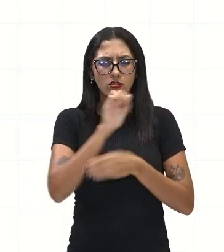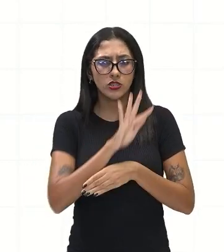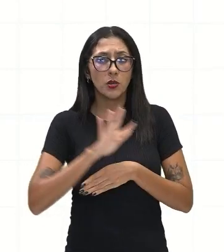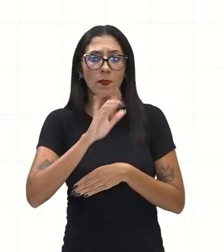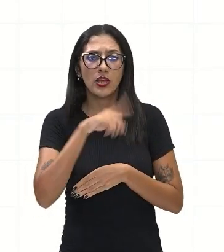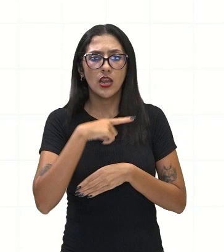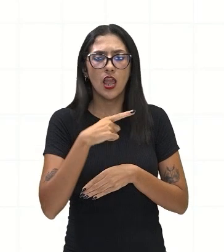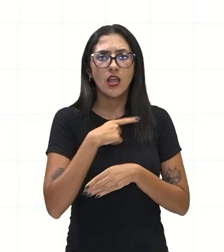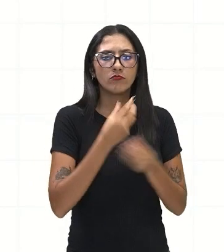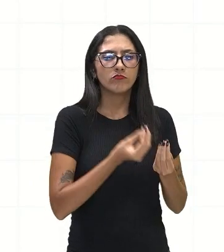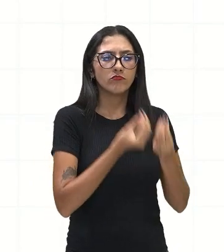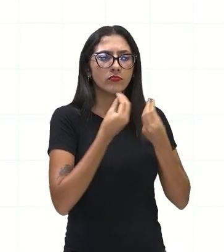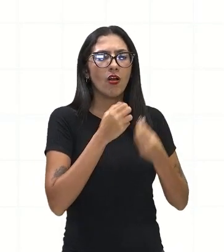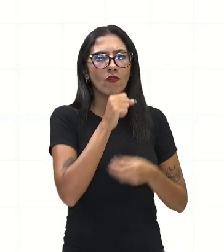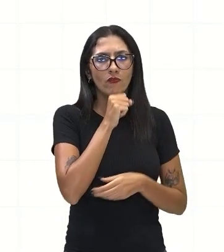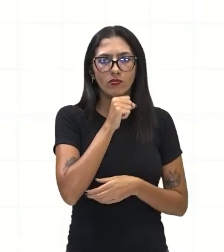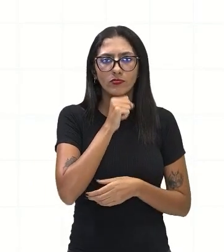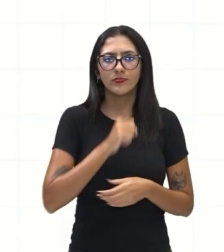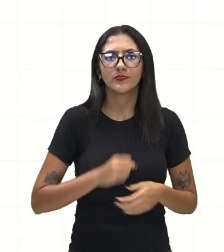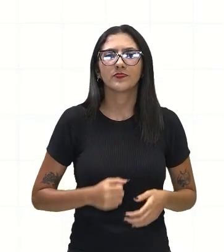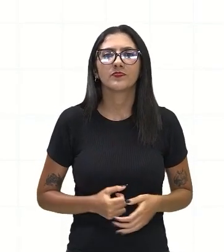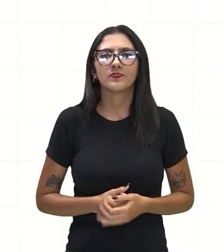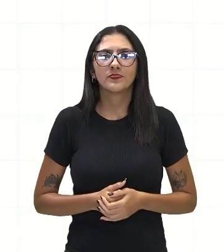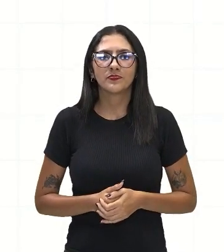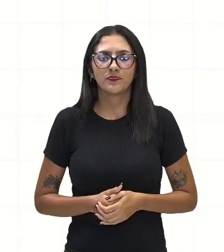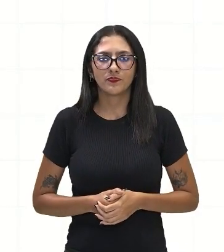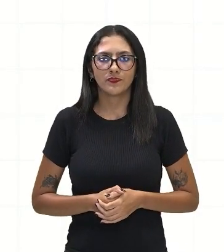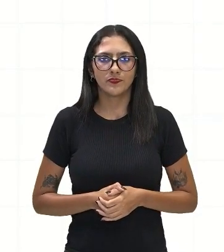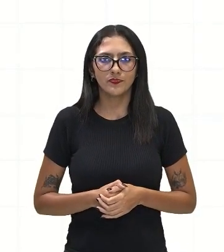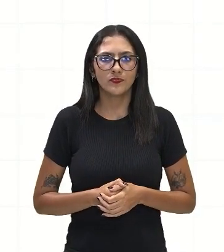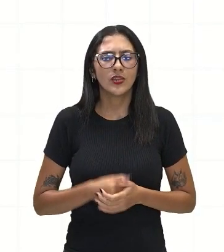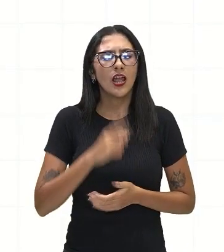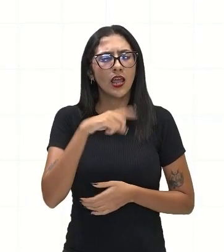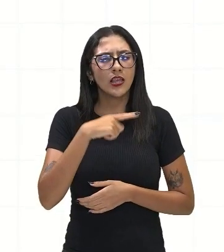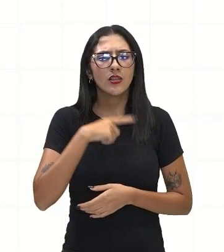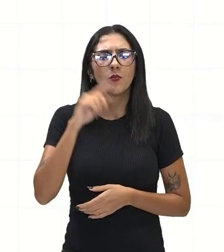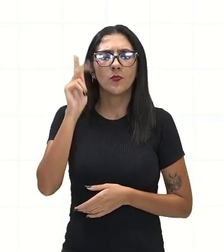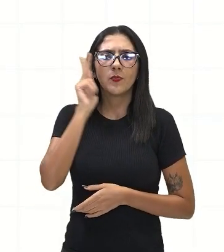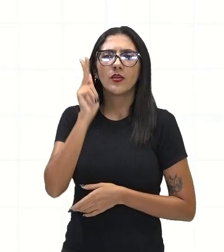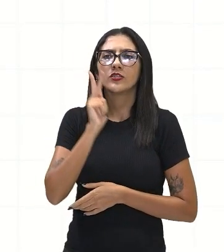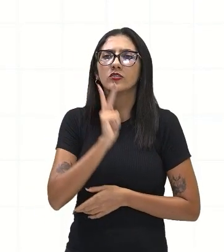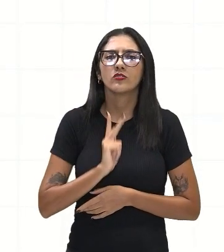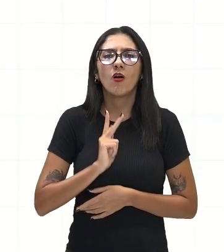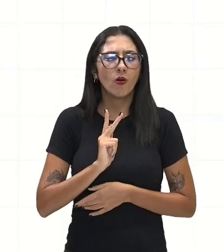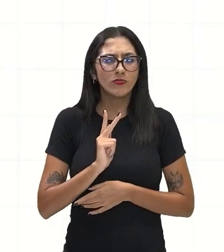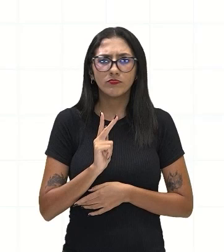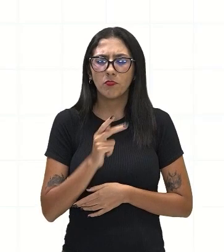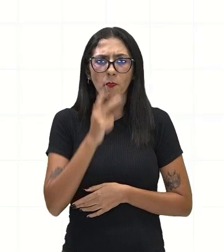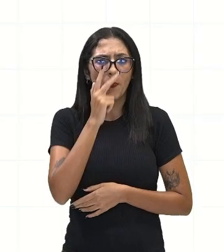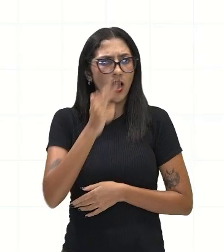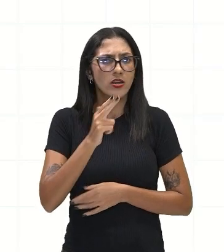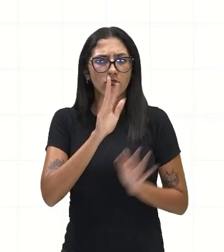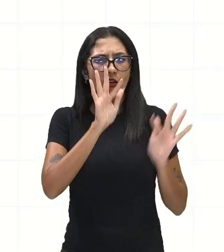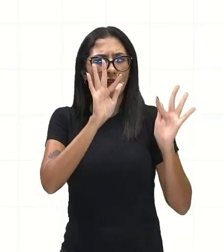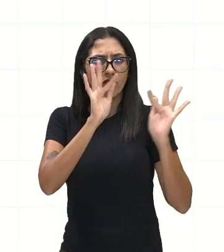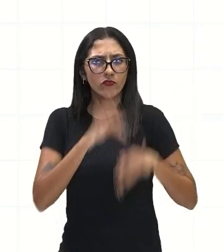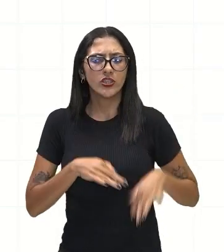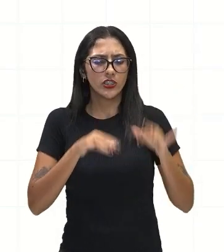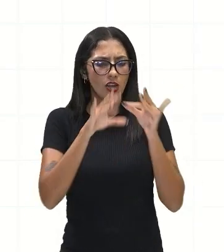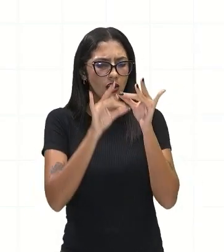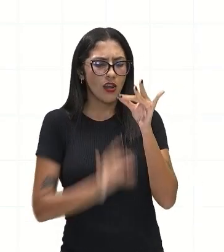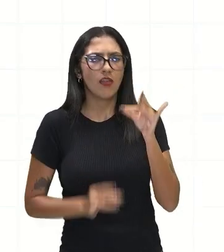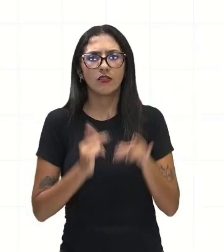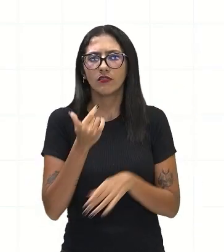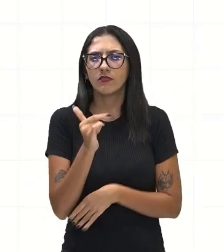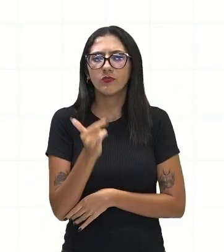avô. Seguindo, aquilo era uma história que não acabava nunca. E